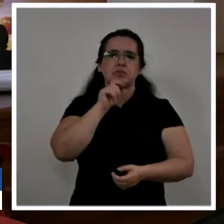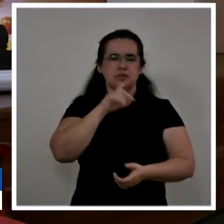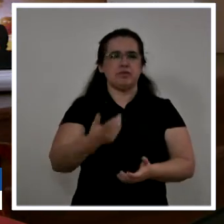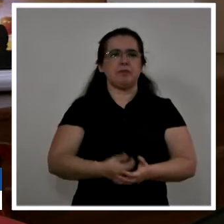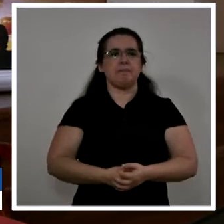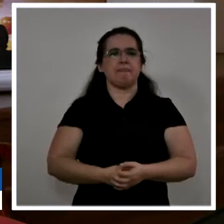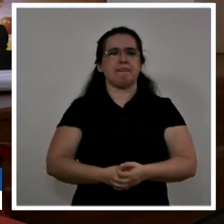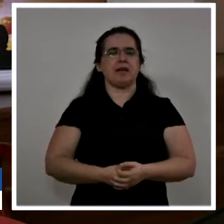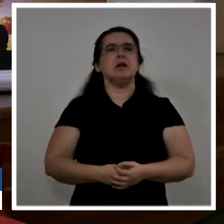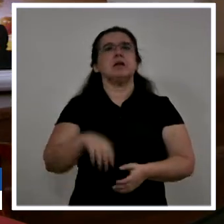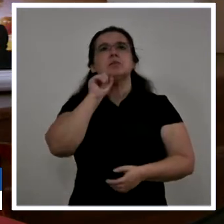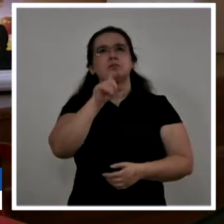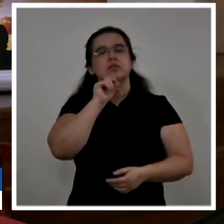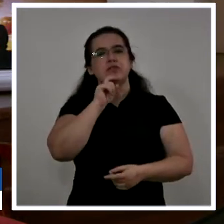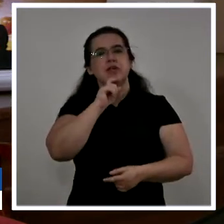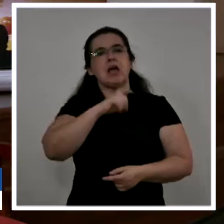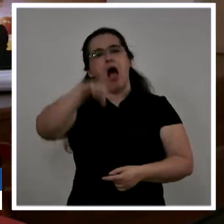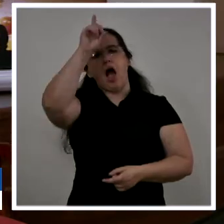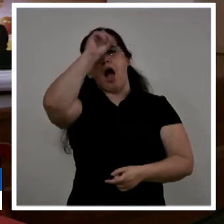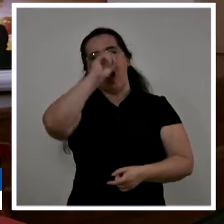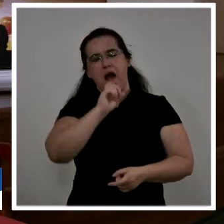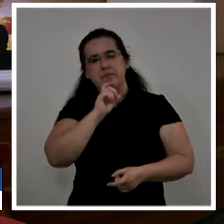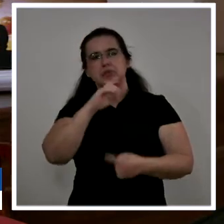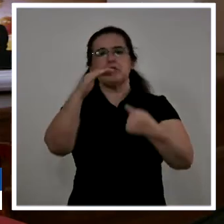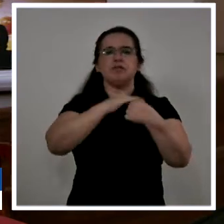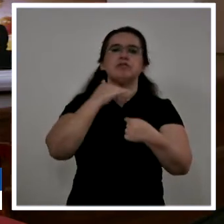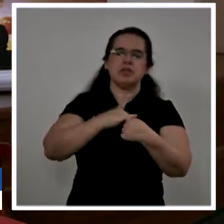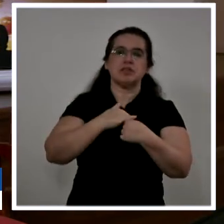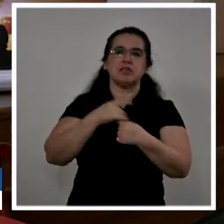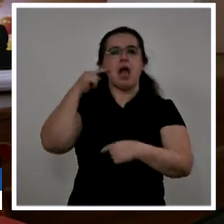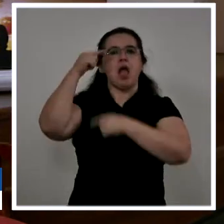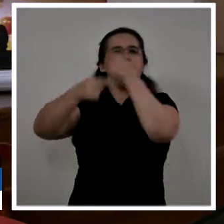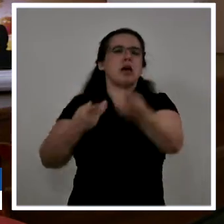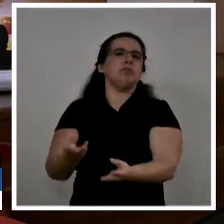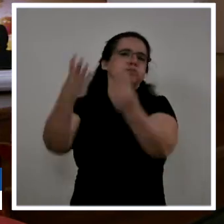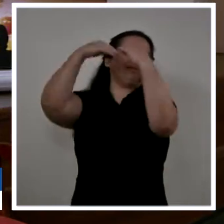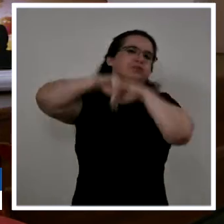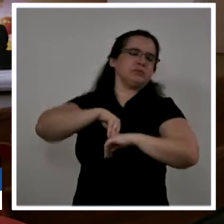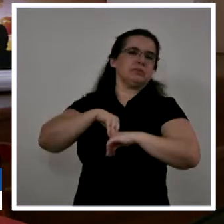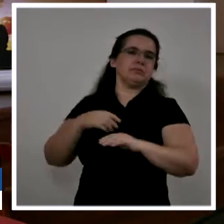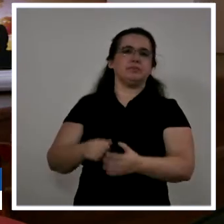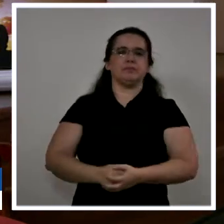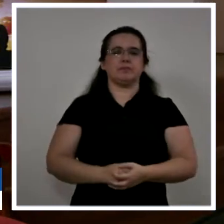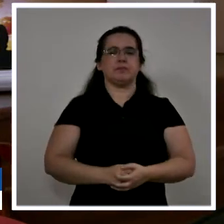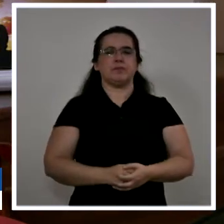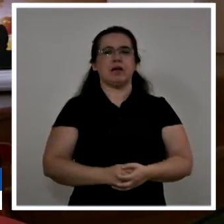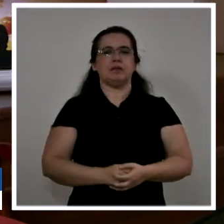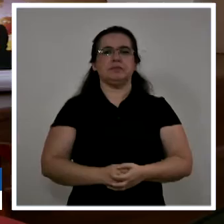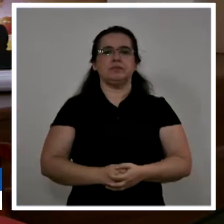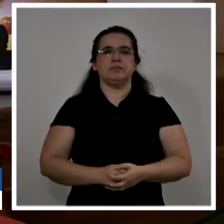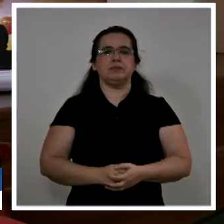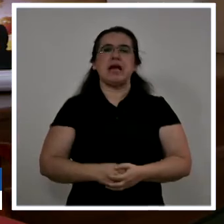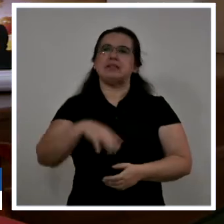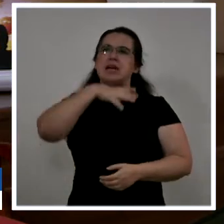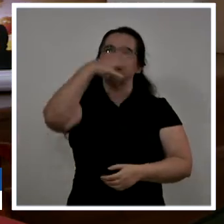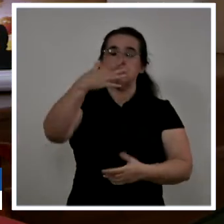habits and tendencies. É possível que hábitos e tendências sejam herdados. So she's articulating a relationship. E portanto ela está a articular